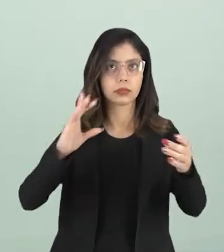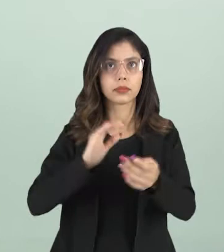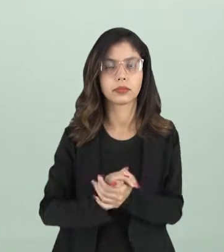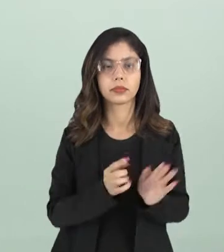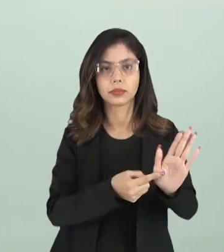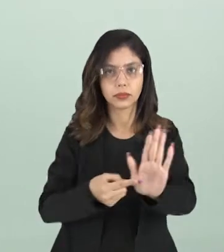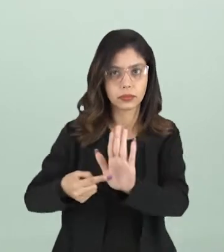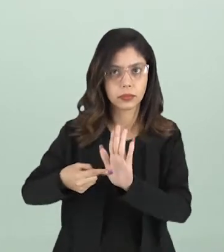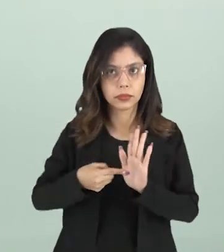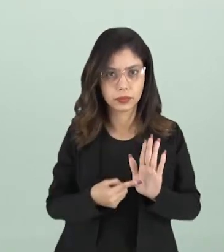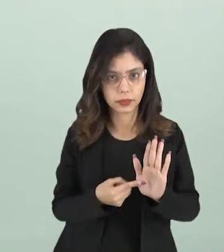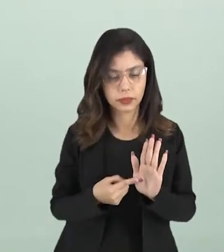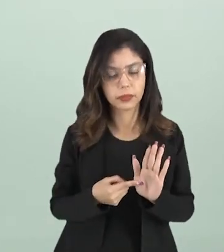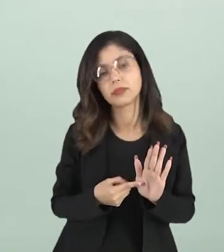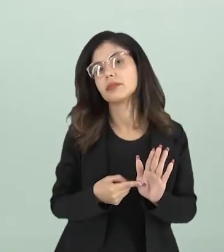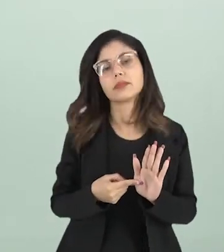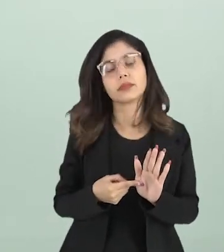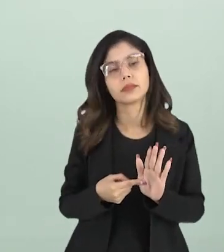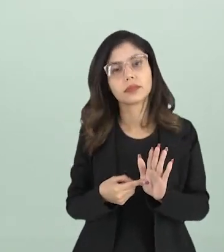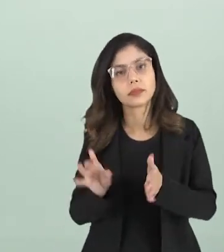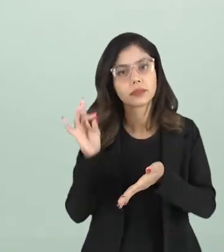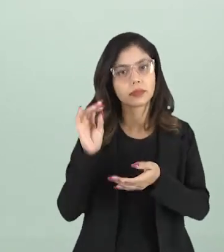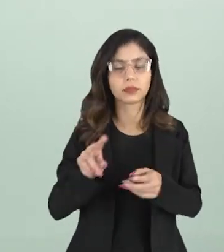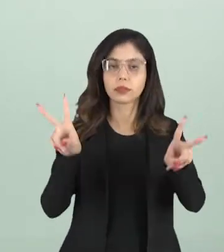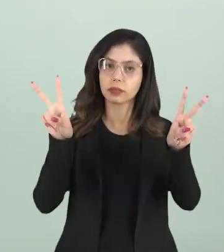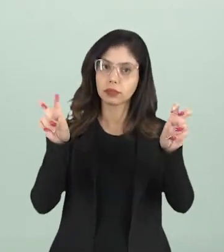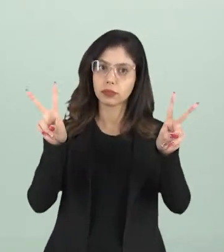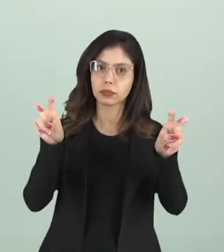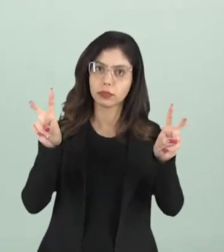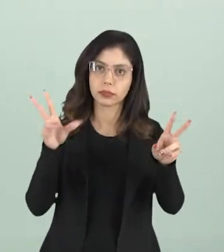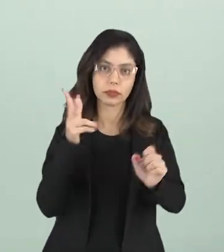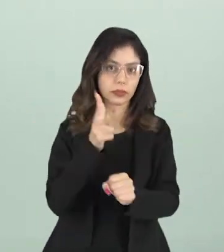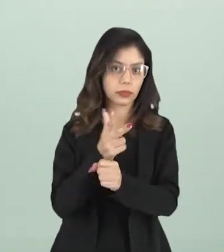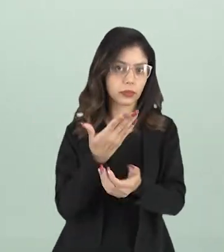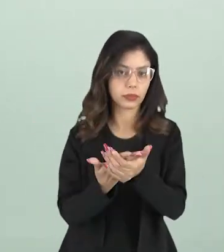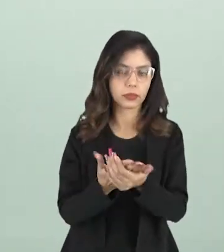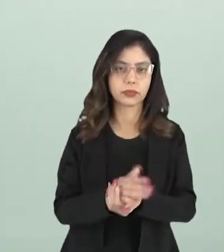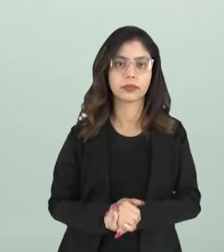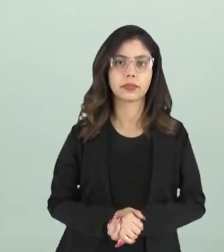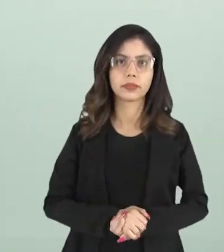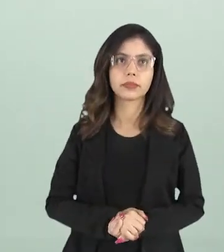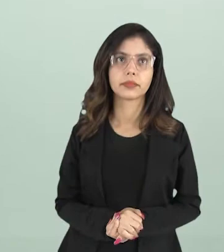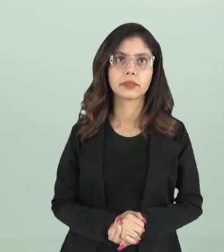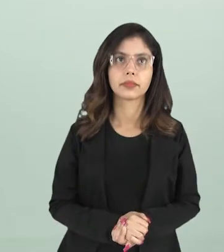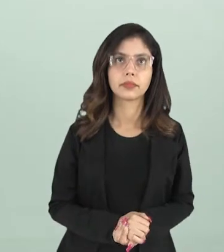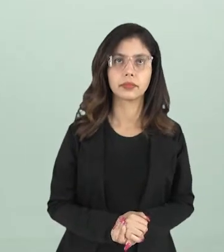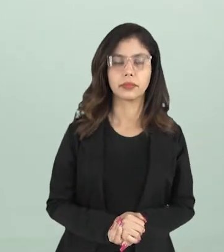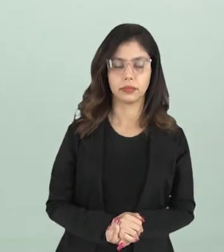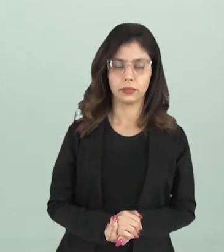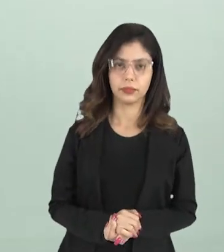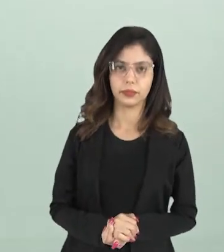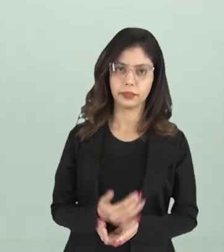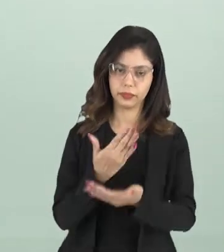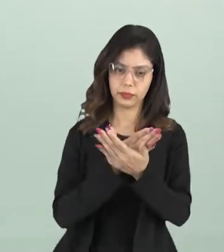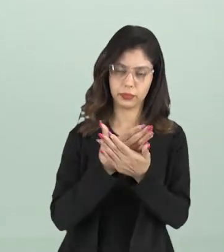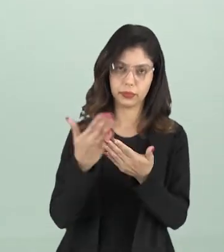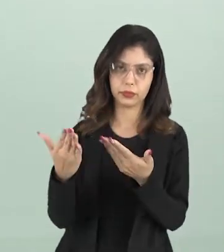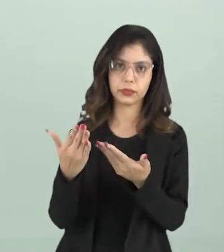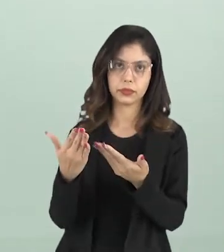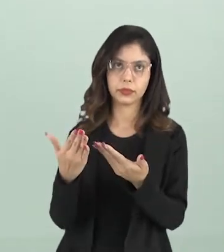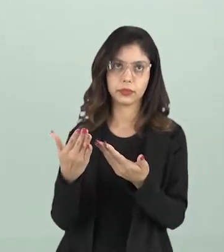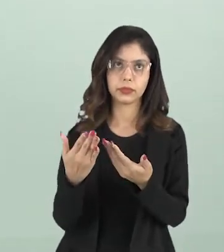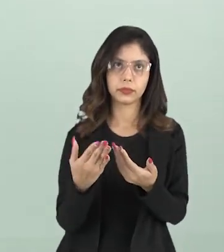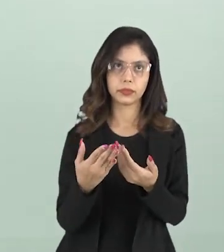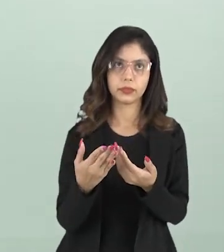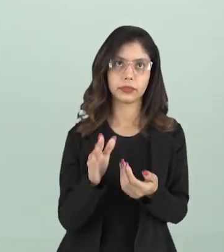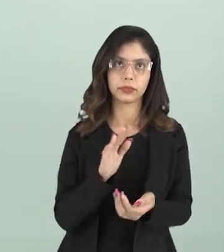democracia representativa. São os temas da nossa videoaula. Vamos avançar e começar a